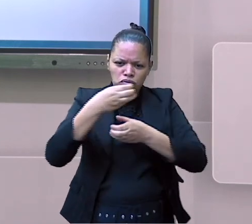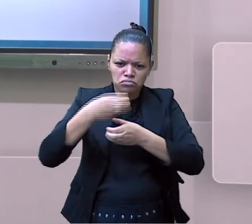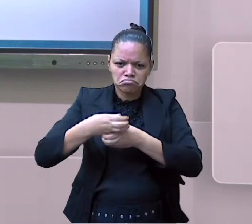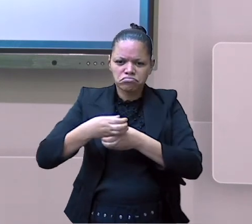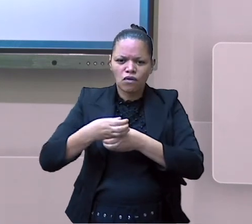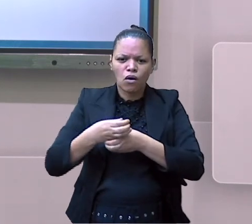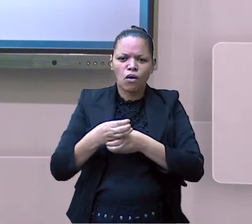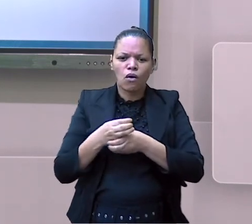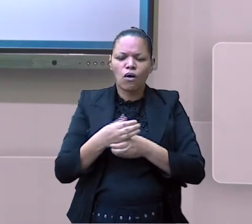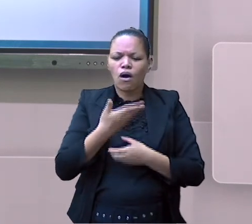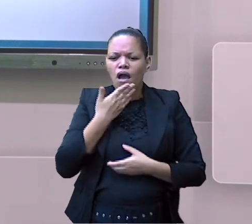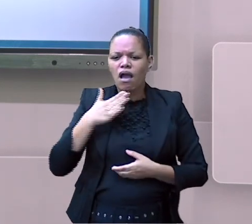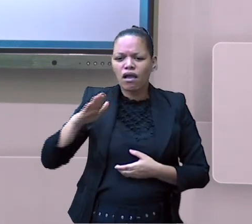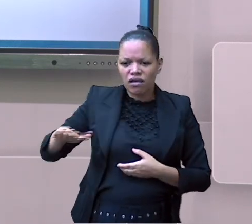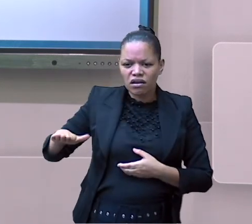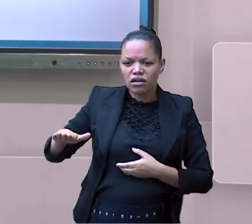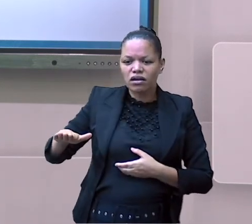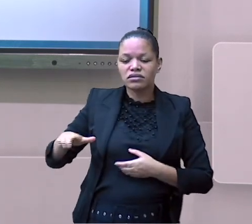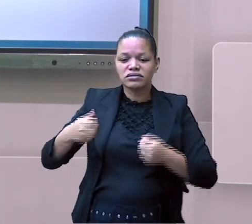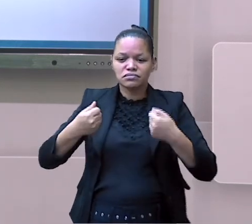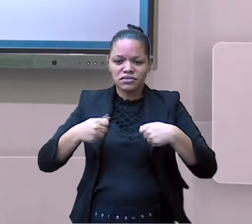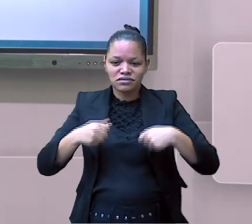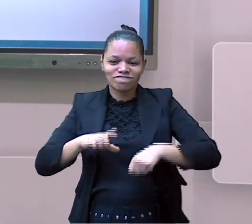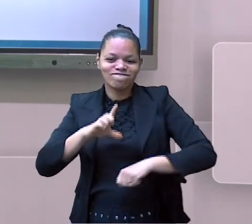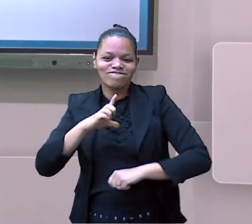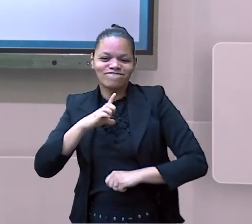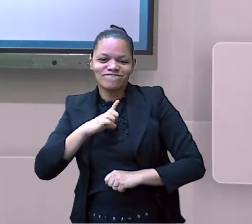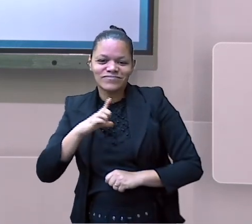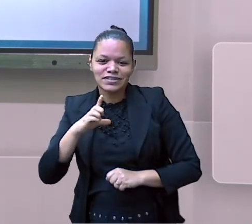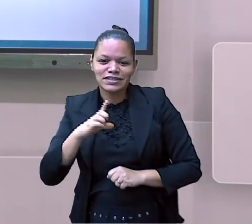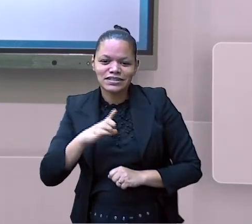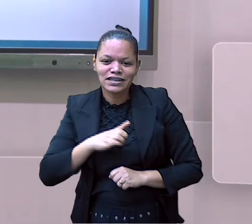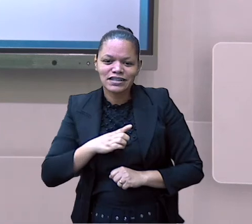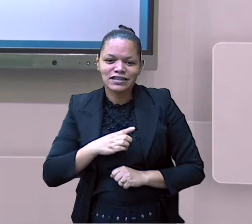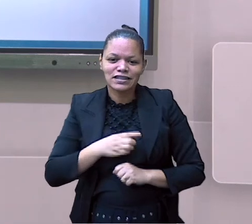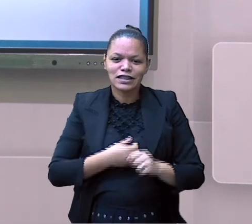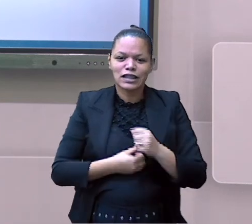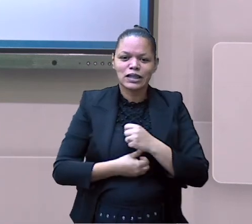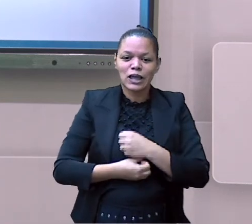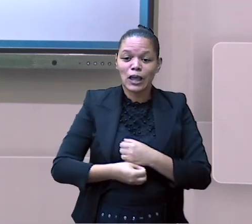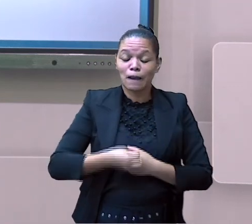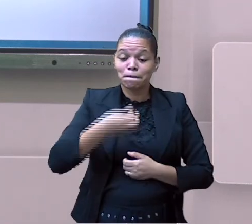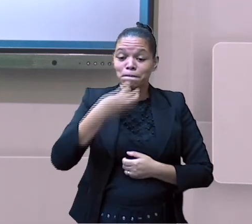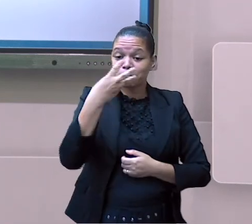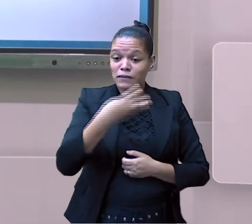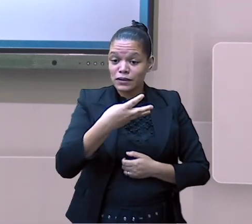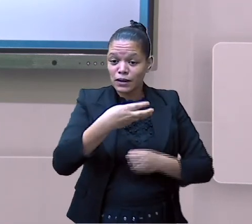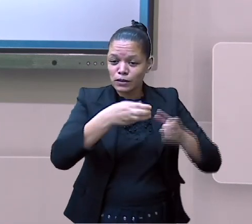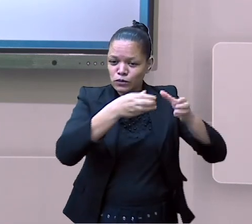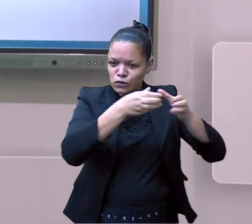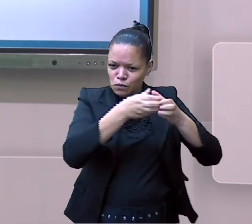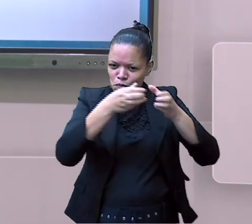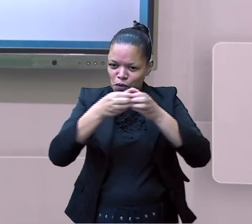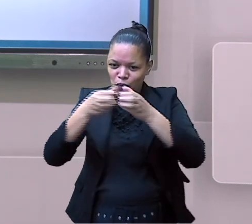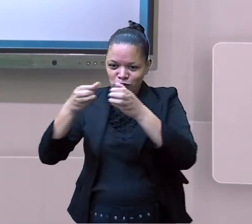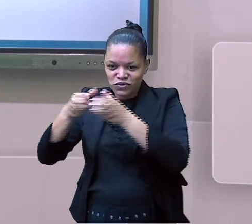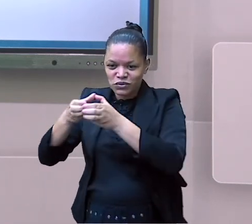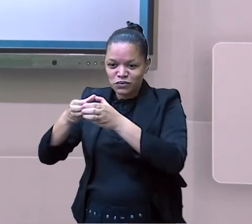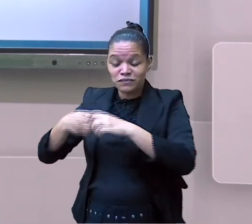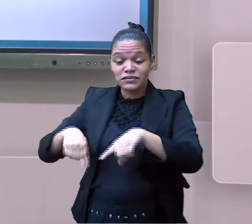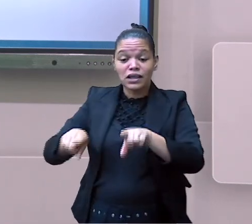temos o quê? Nós temos o conhecimento através desse texto informativo que, na medida que o bebê